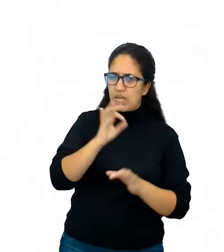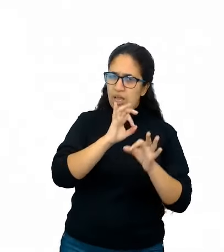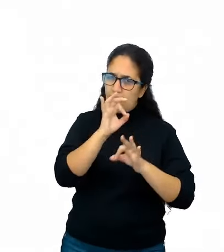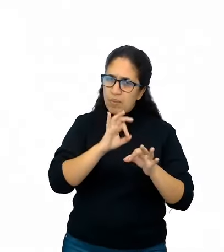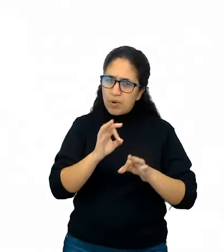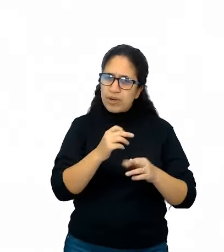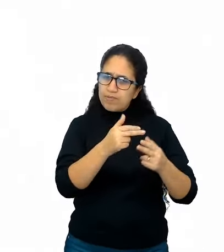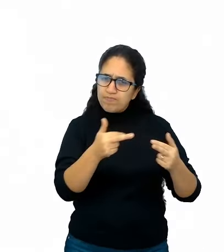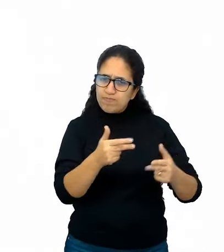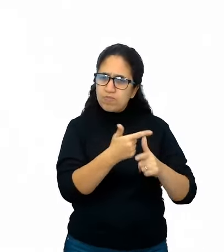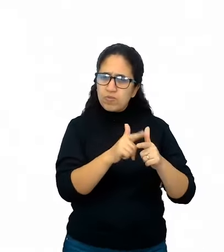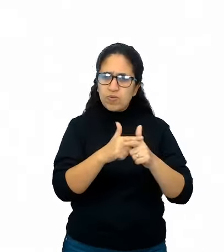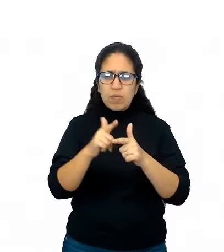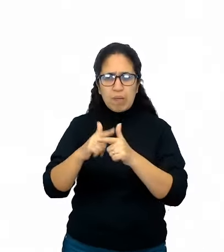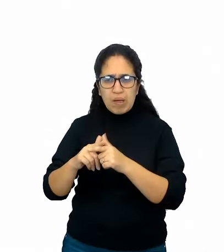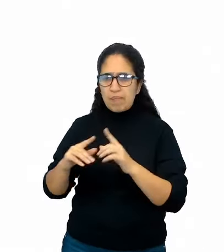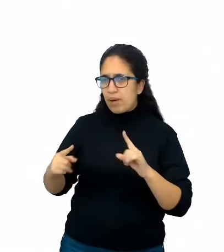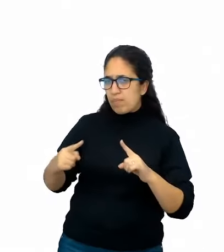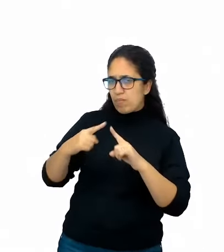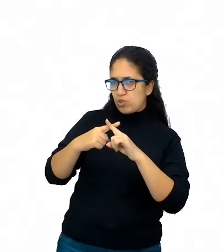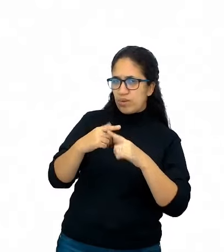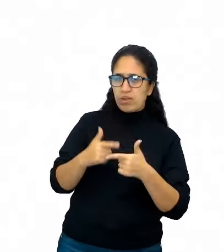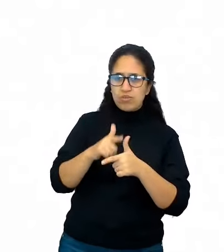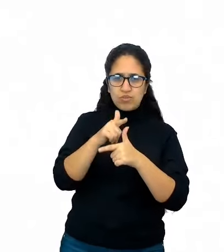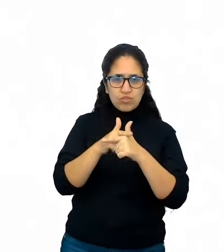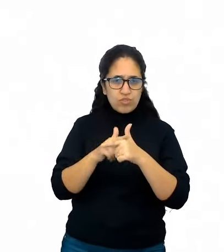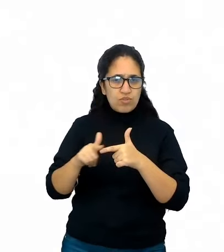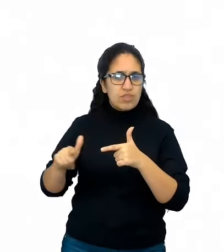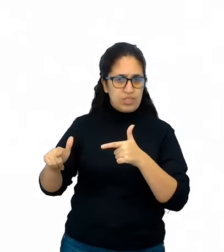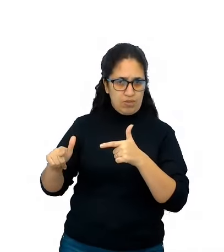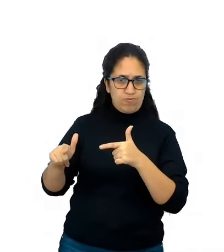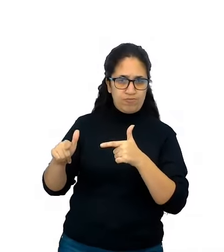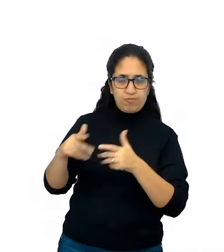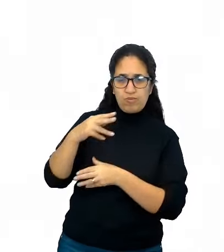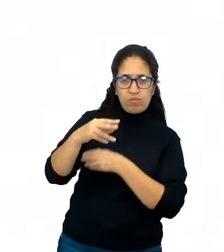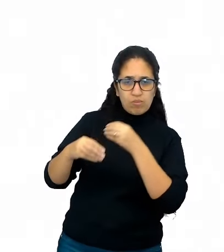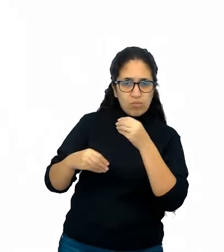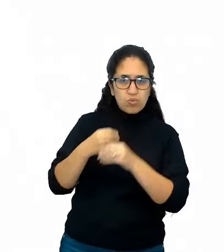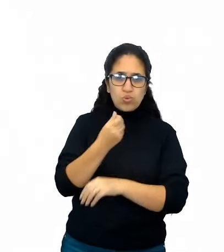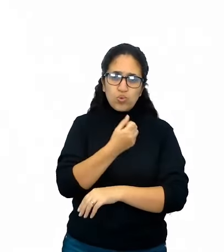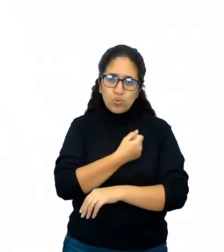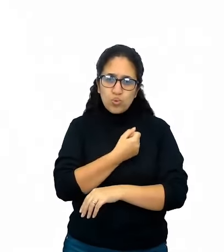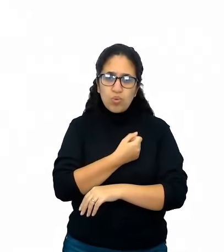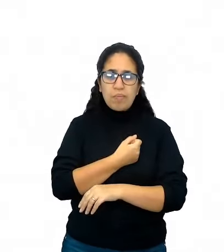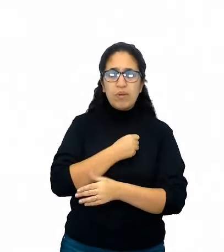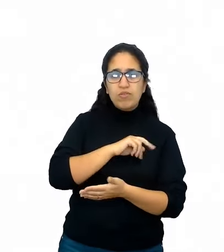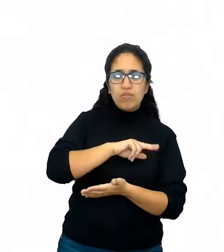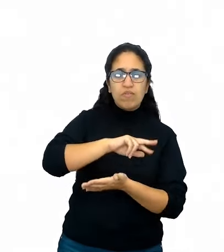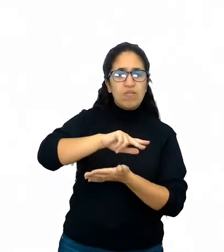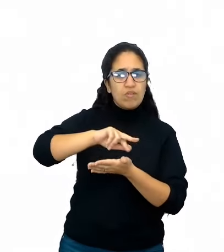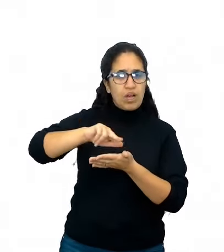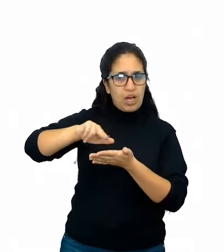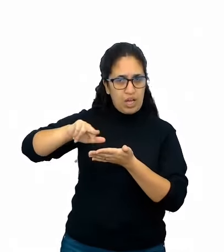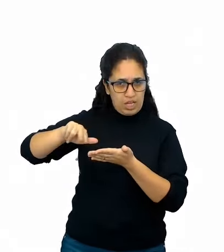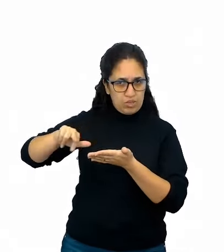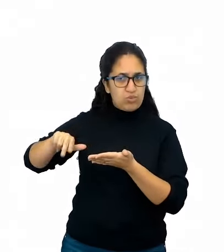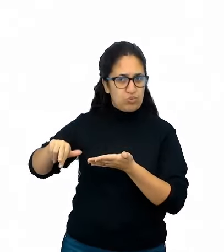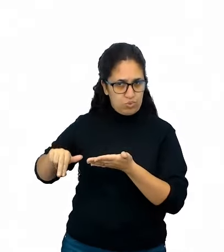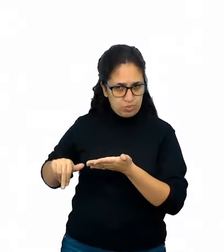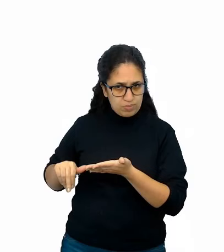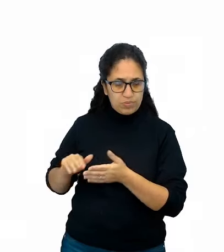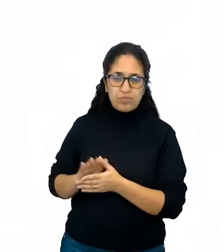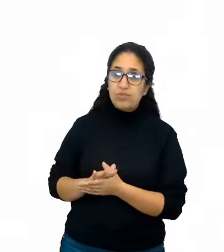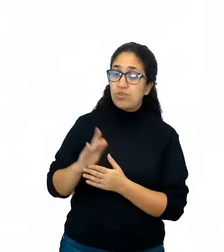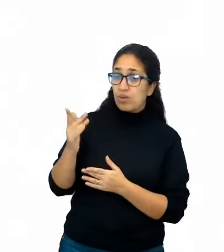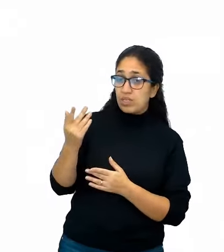e elaborar situações, problemas de multiplicação e divisão, envolvendo números naturais e números